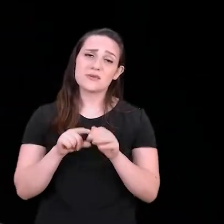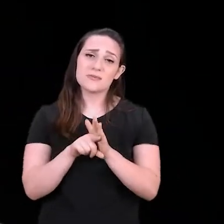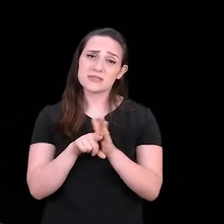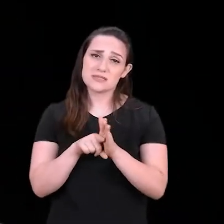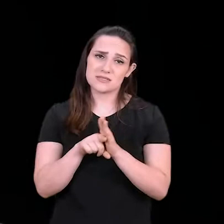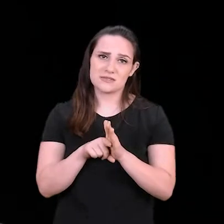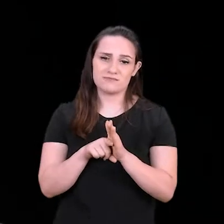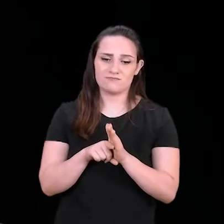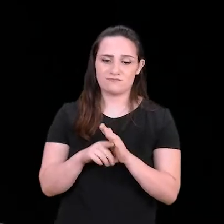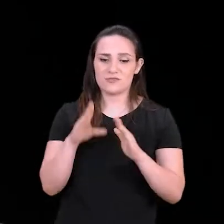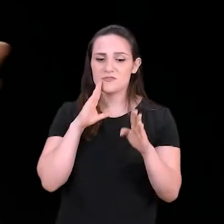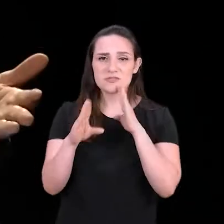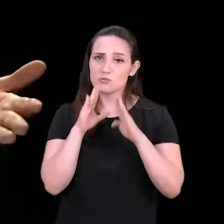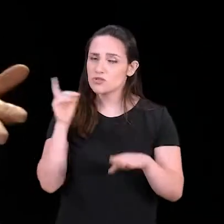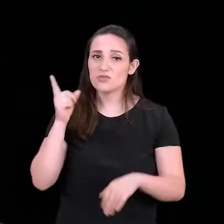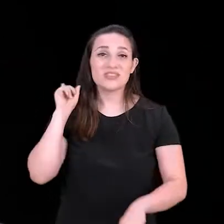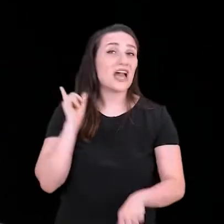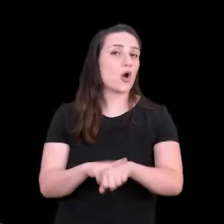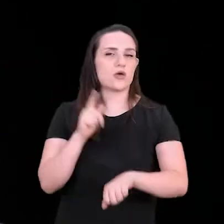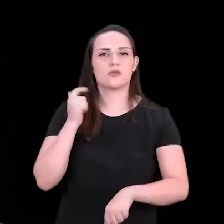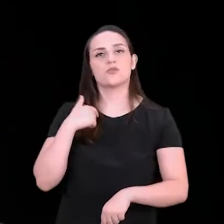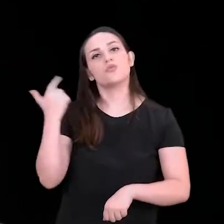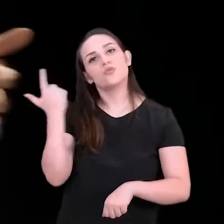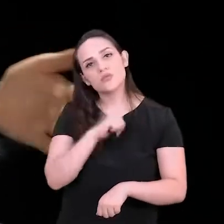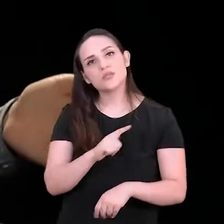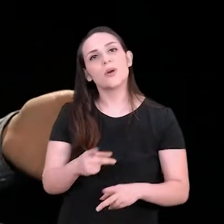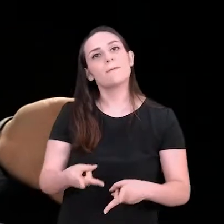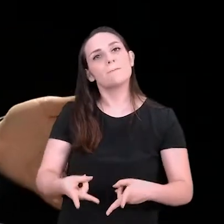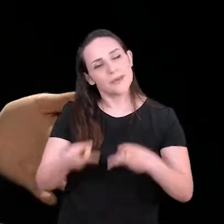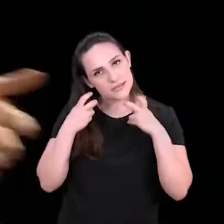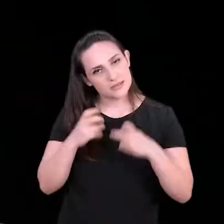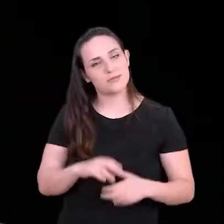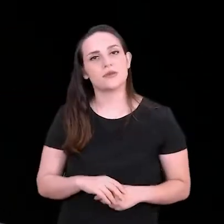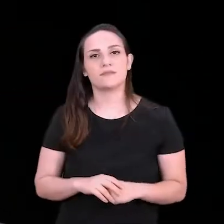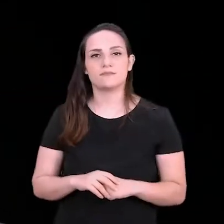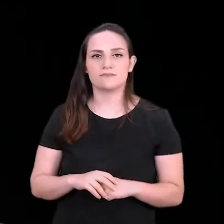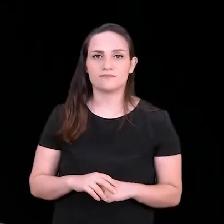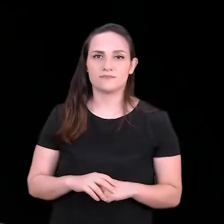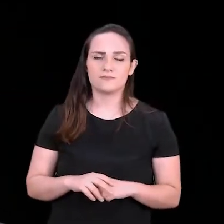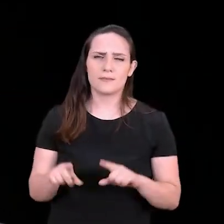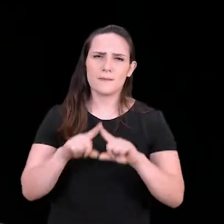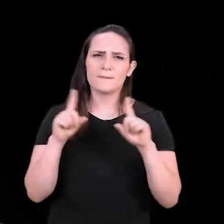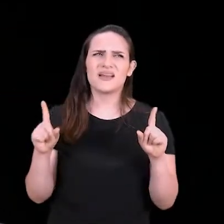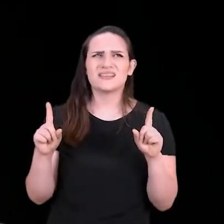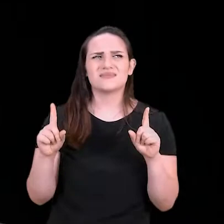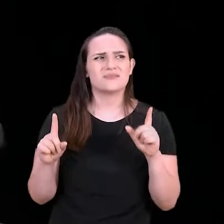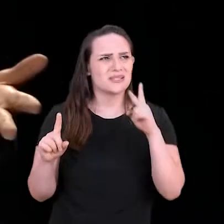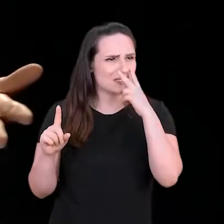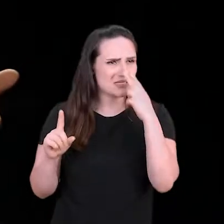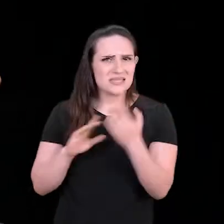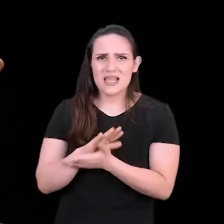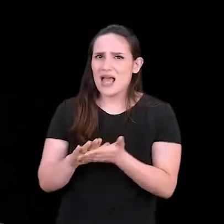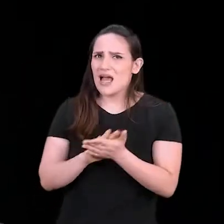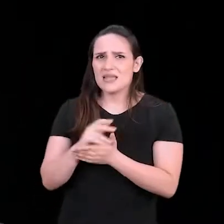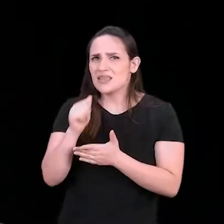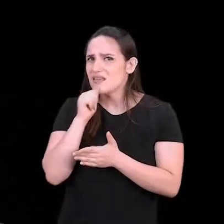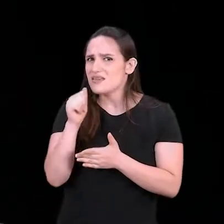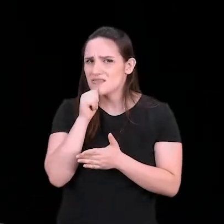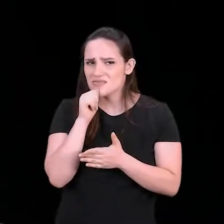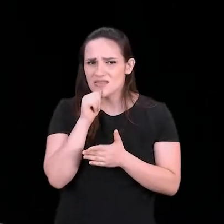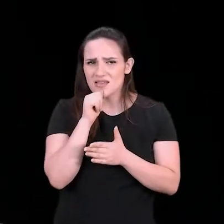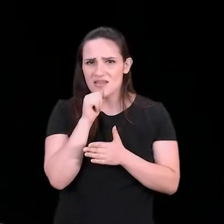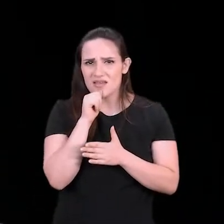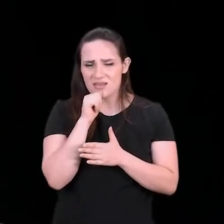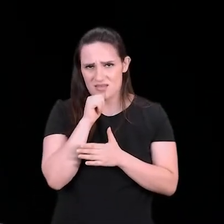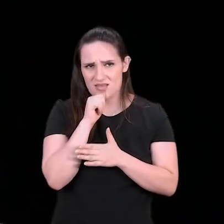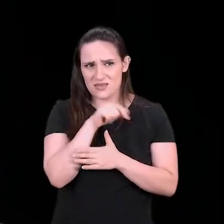saber isso de forma posterior. Nas redes sociais eu sei disso simultaneamente. Mas, ao que parece, nenhum dos